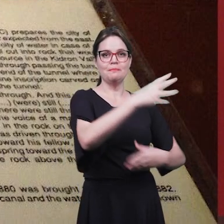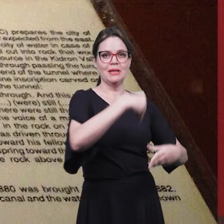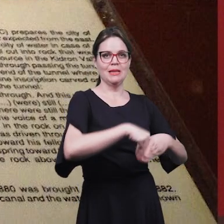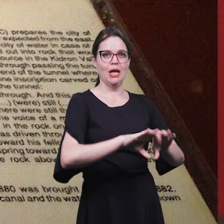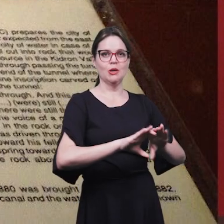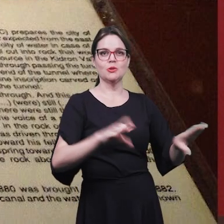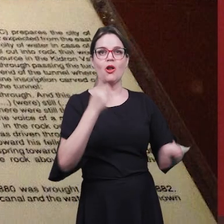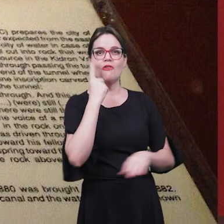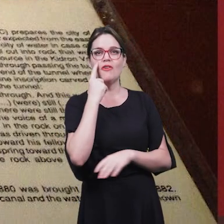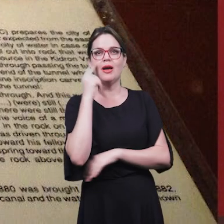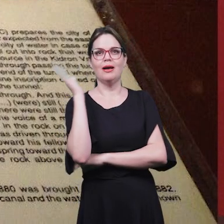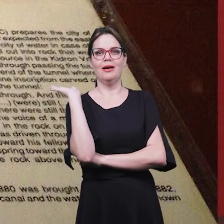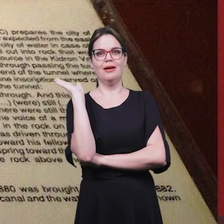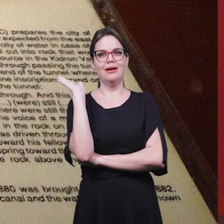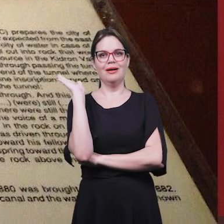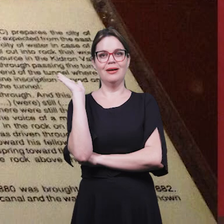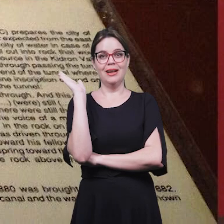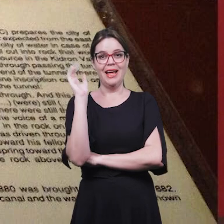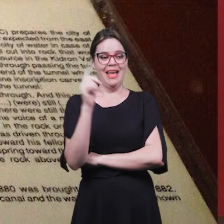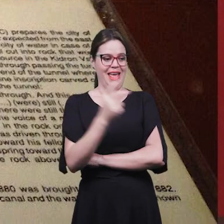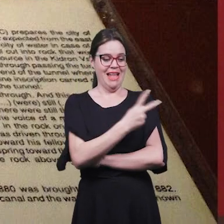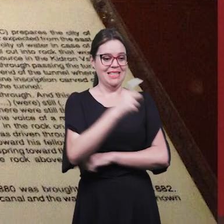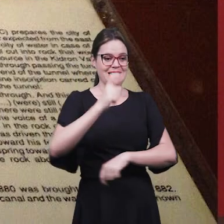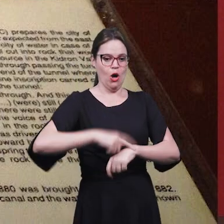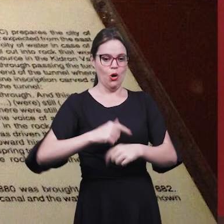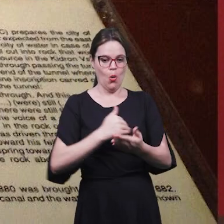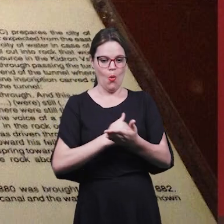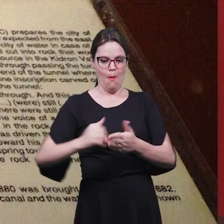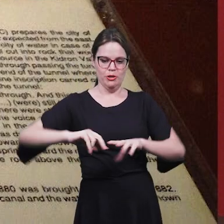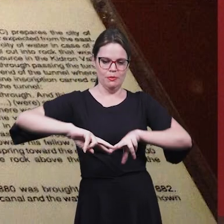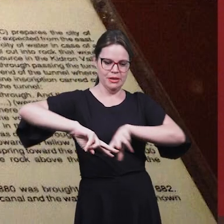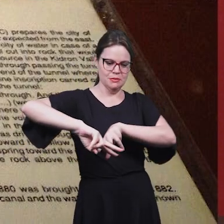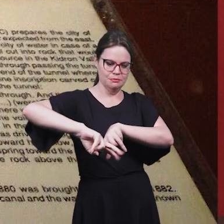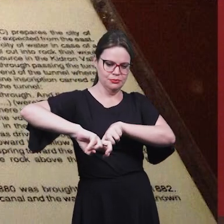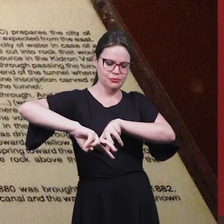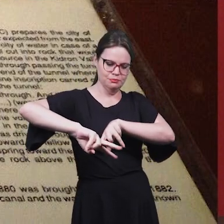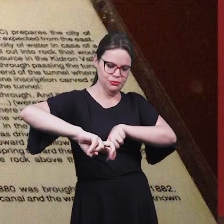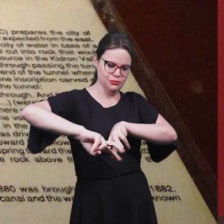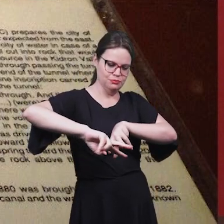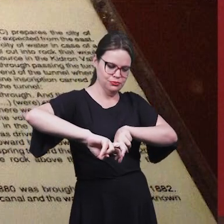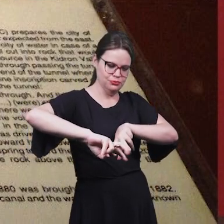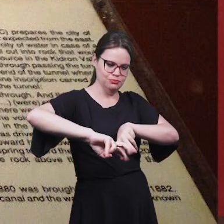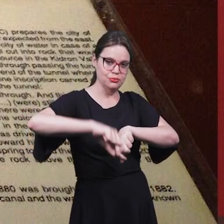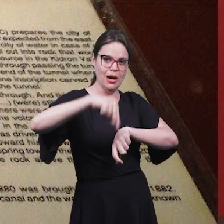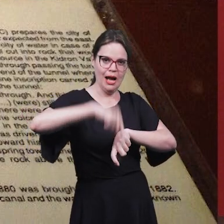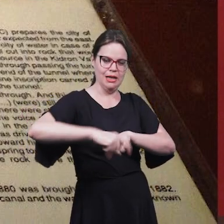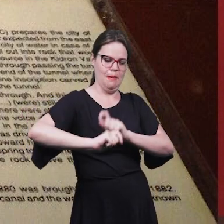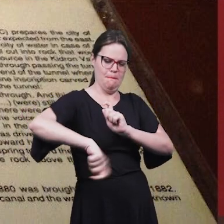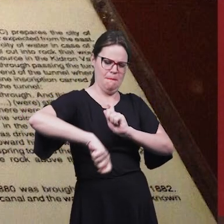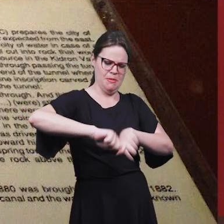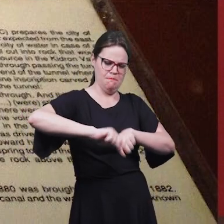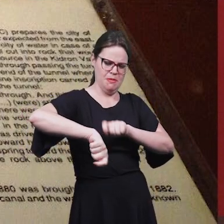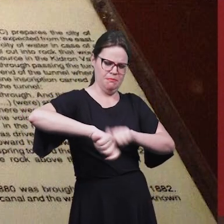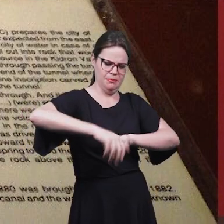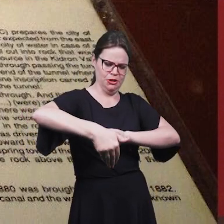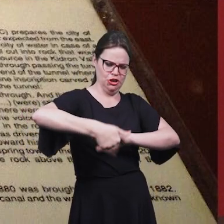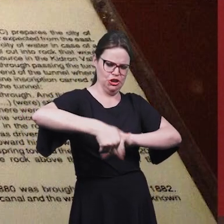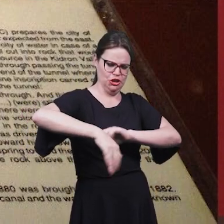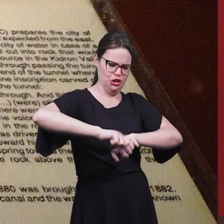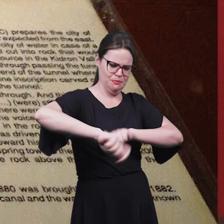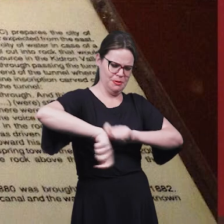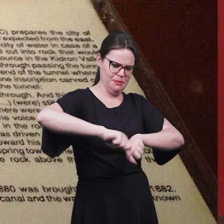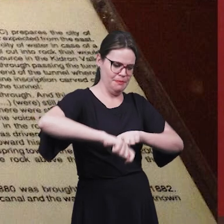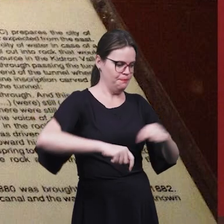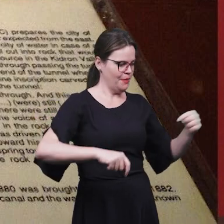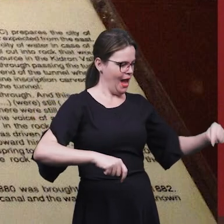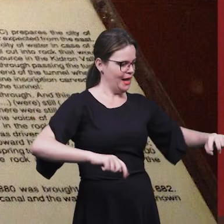lá, a foto dela, lá no tanque de Siloé, tem essa foto que vocês estão vendo aí na imagem. E